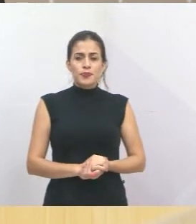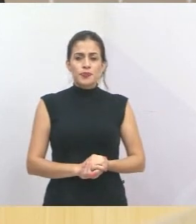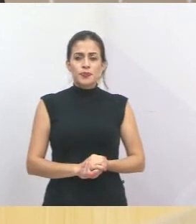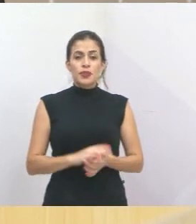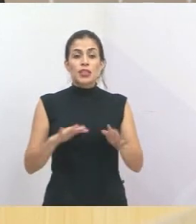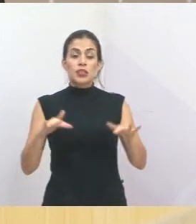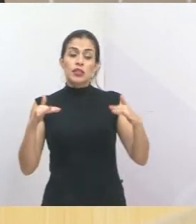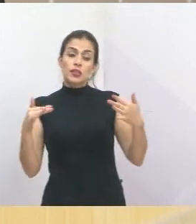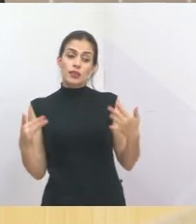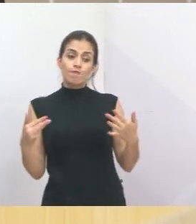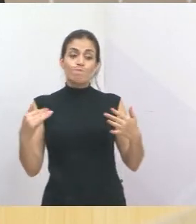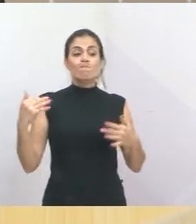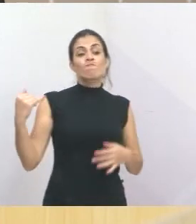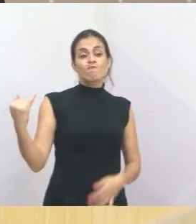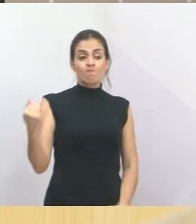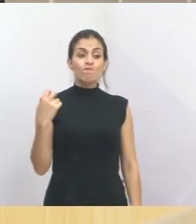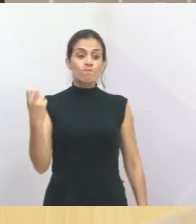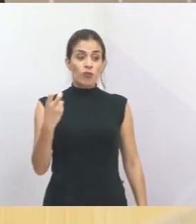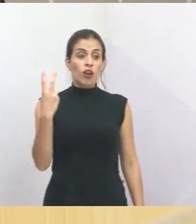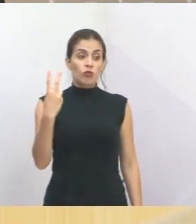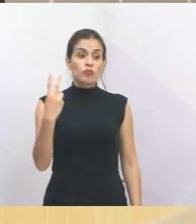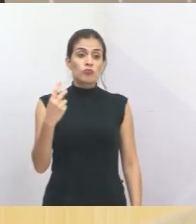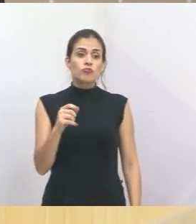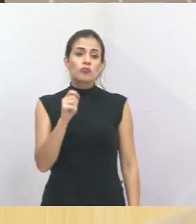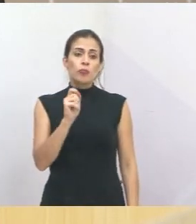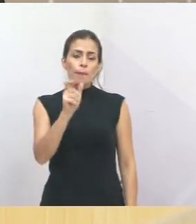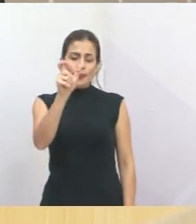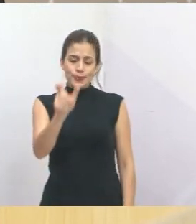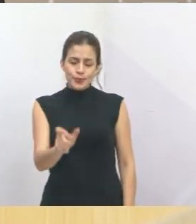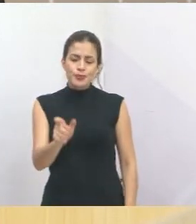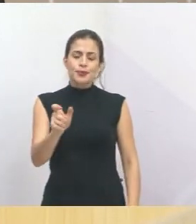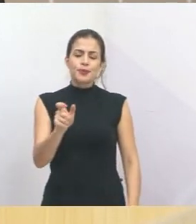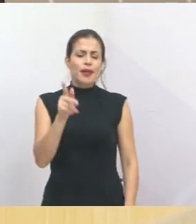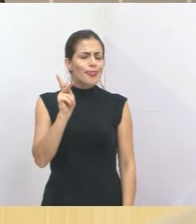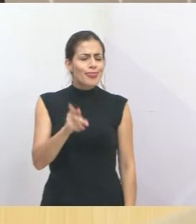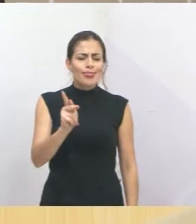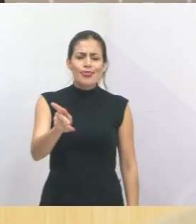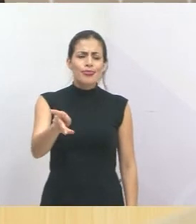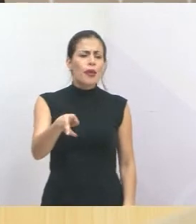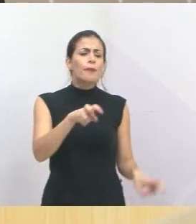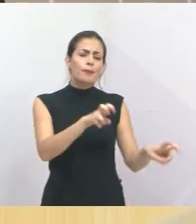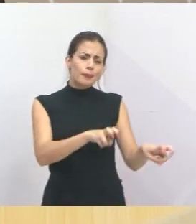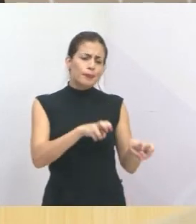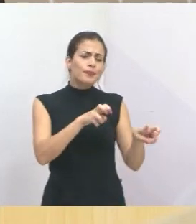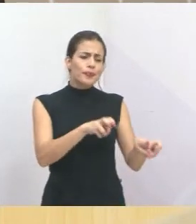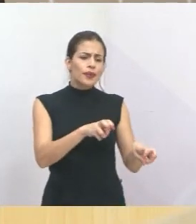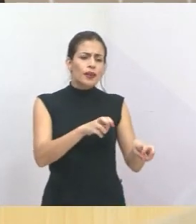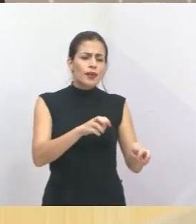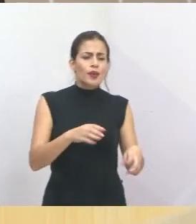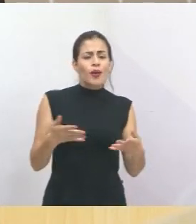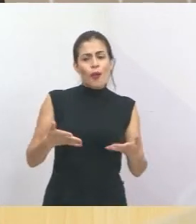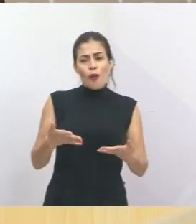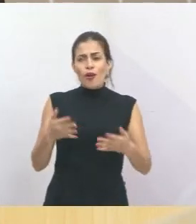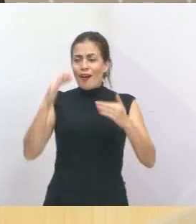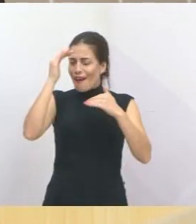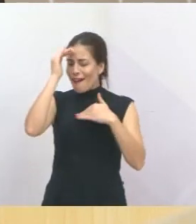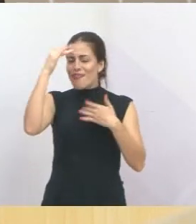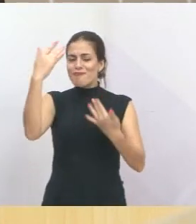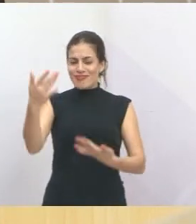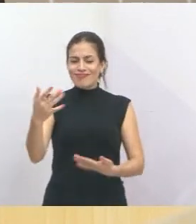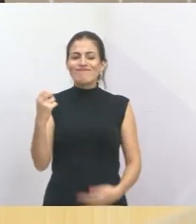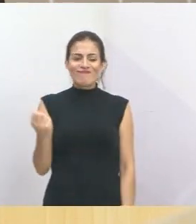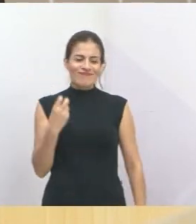valoriza uma pessoa que sempre foi do campo, e essa pessoa está sendo homenageada, a gente tem que